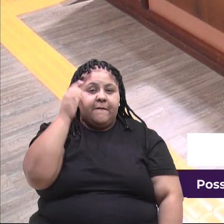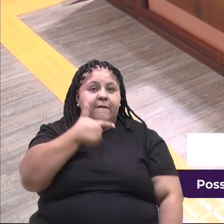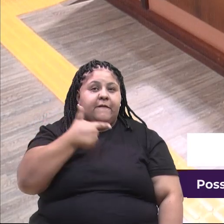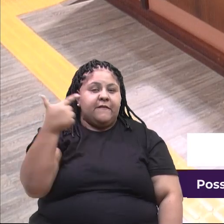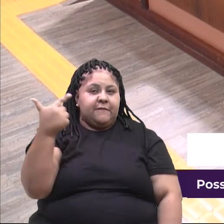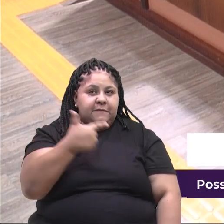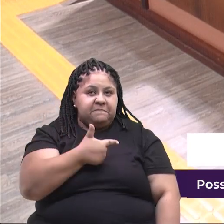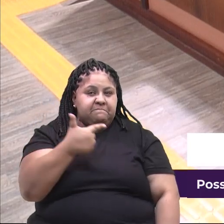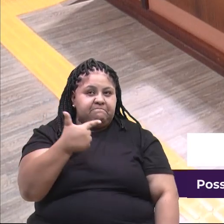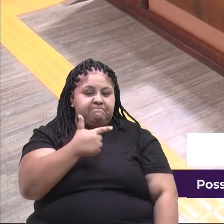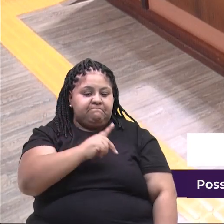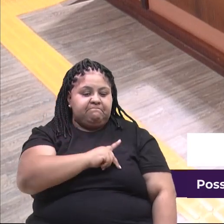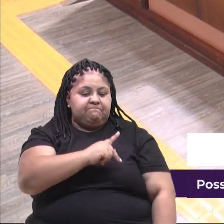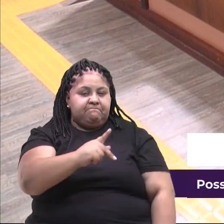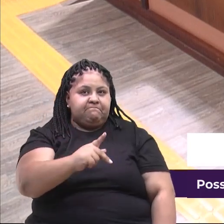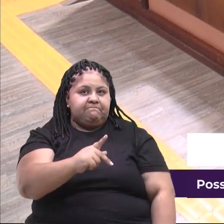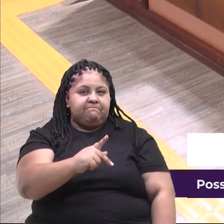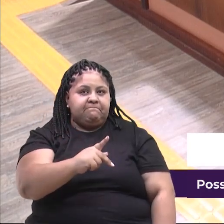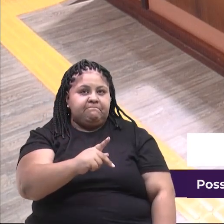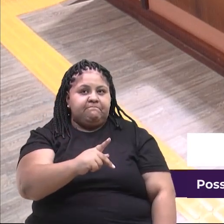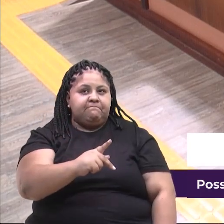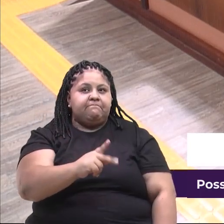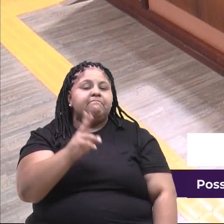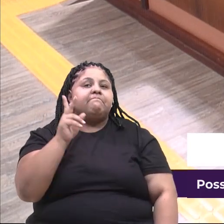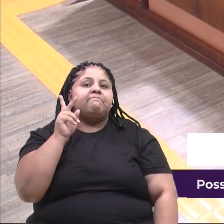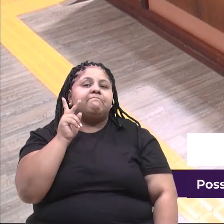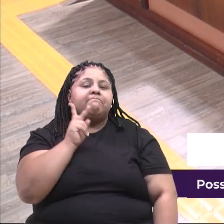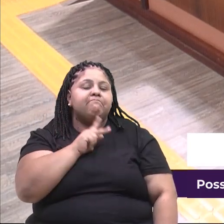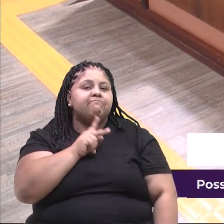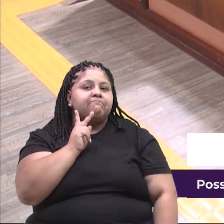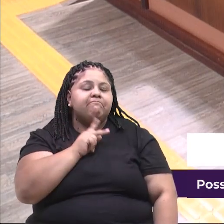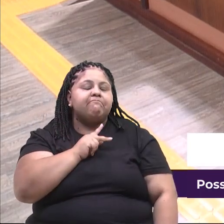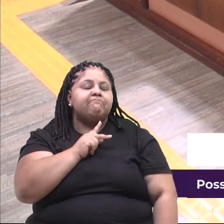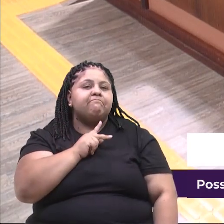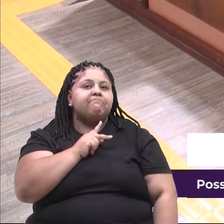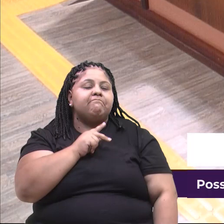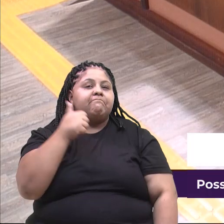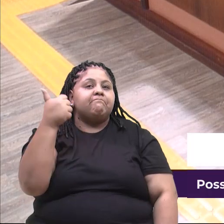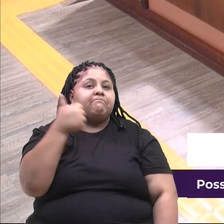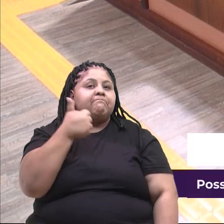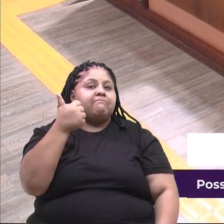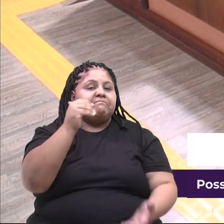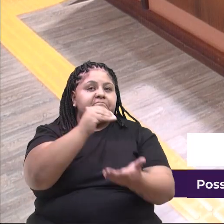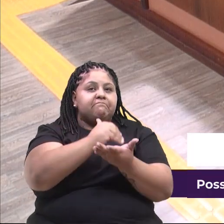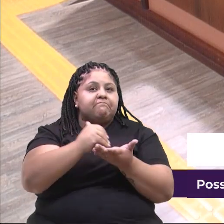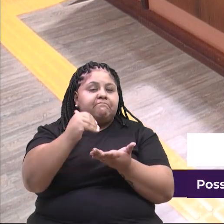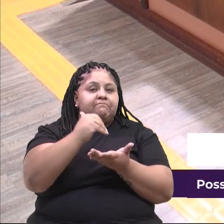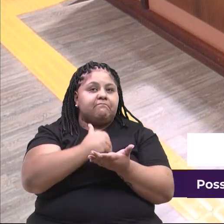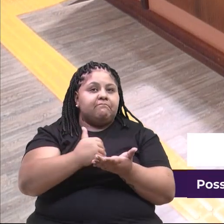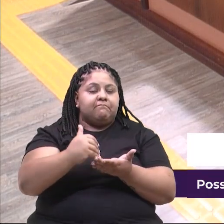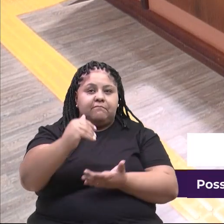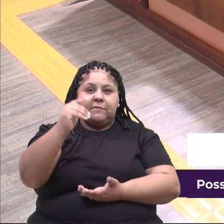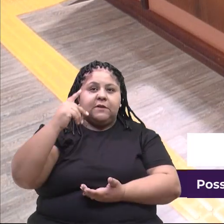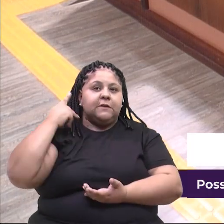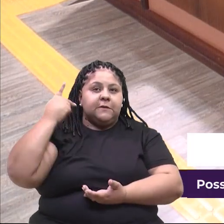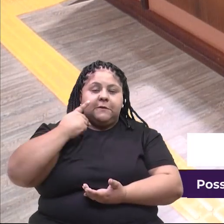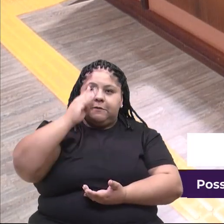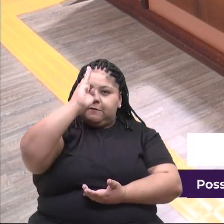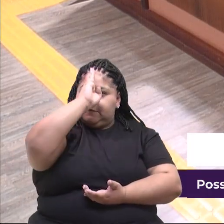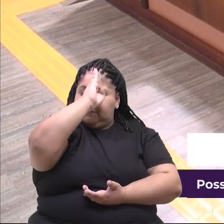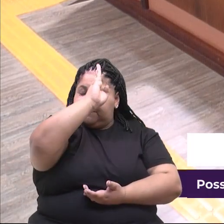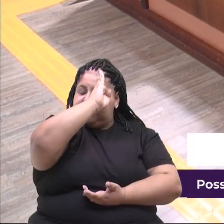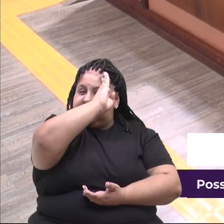Segundo vice-presidente, vereador Renato de Oliveira. Primeiro secretário, vereador Adriano